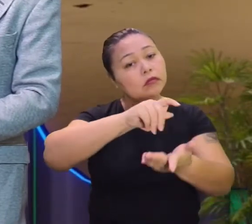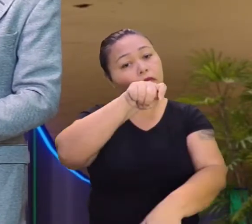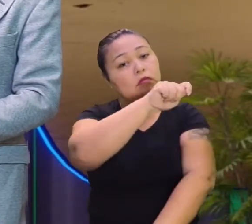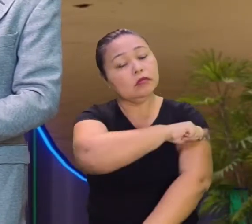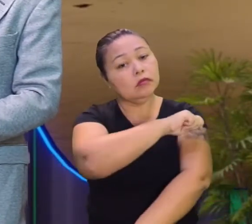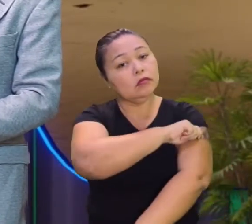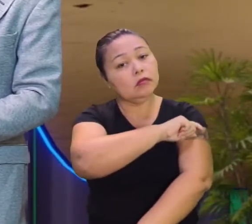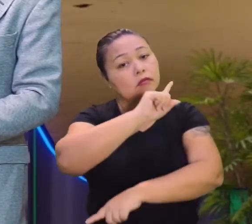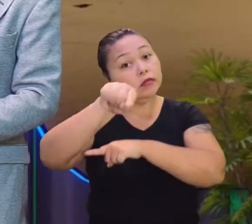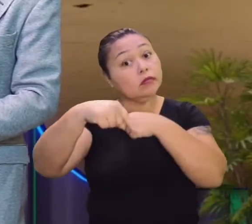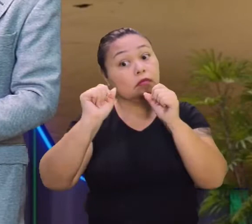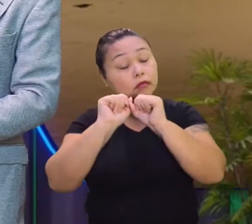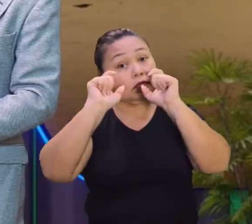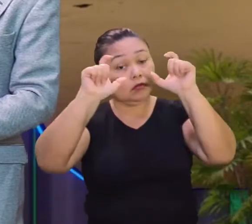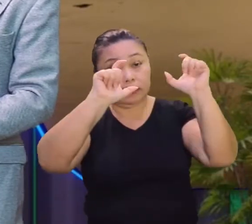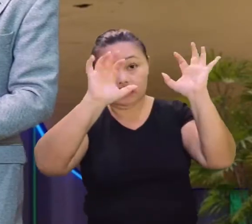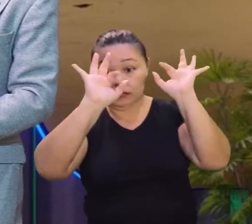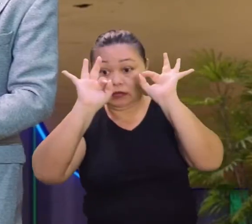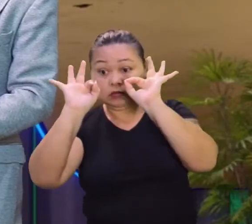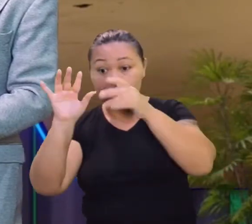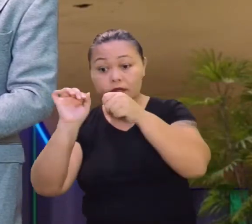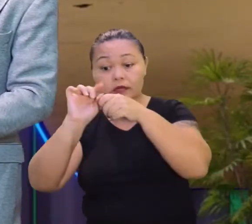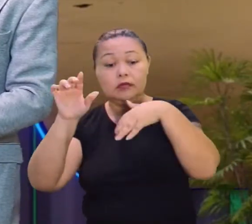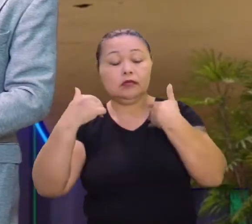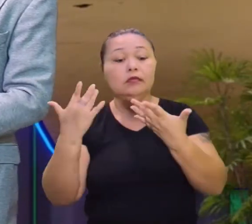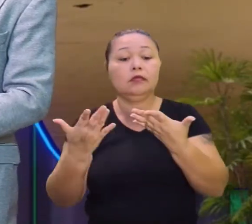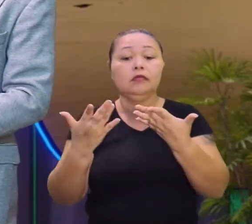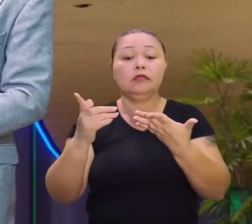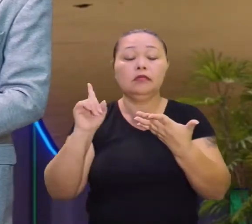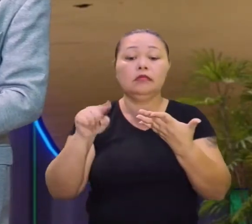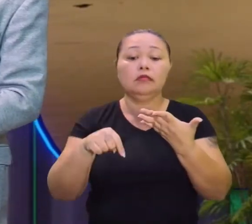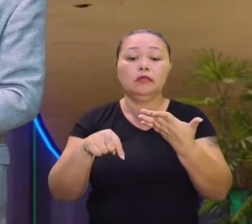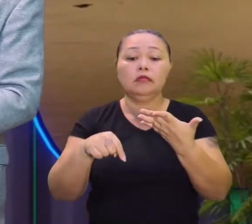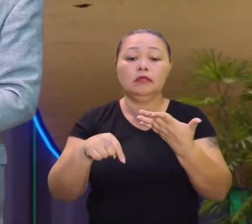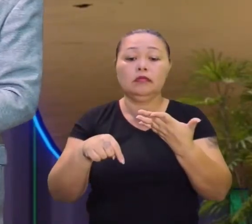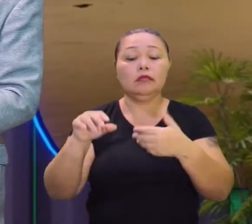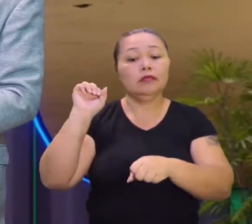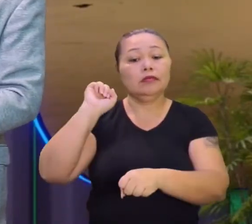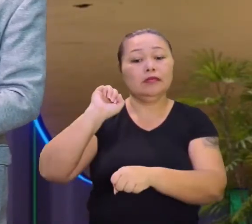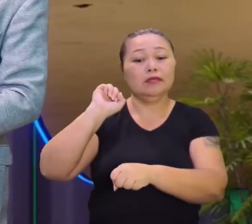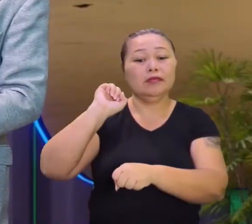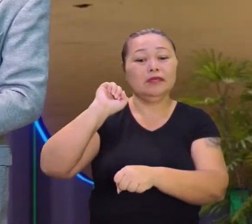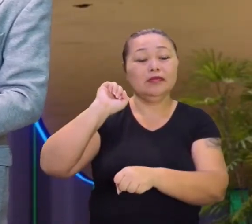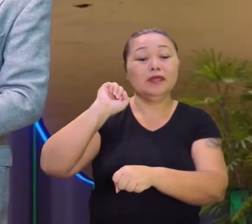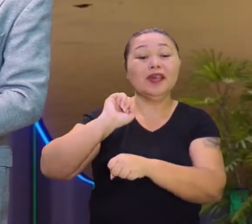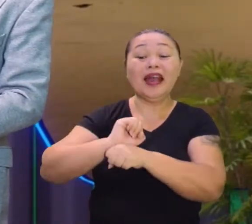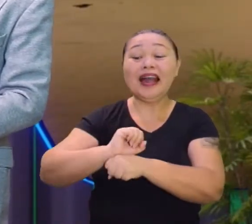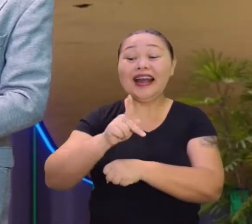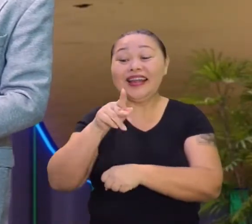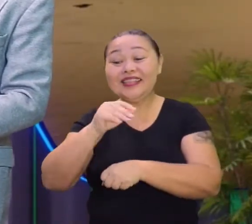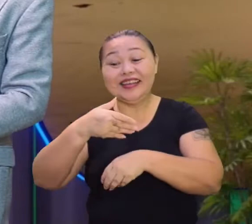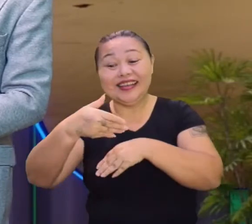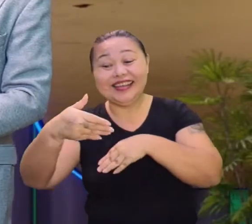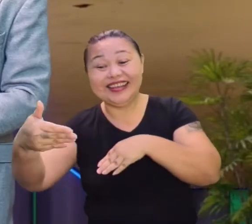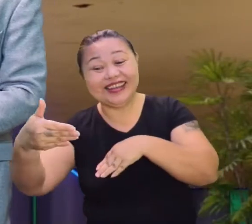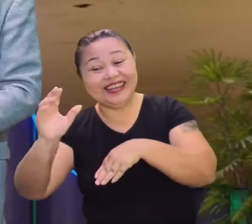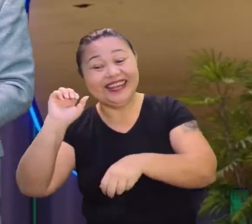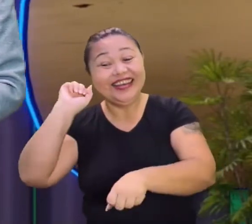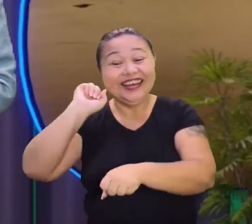do aluno para ver se ele está ligado. Né, professor Jorge? Na verdade, é o pause, né? É o pause, não o play.